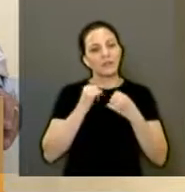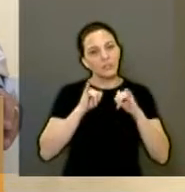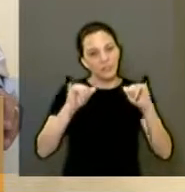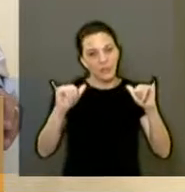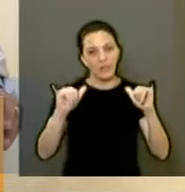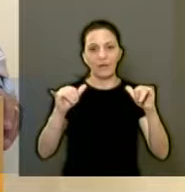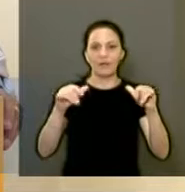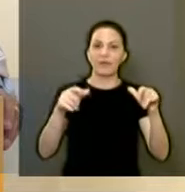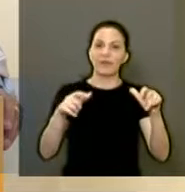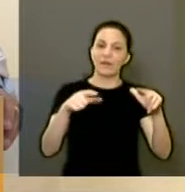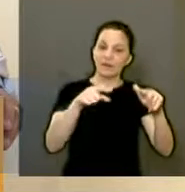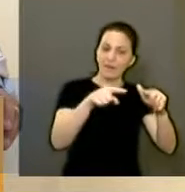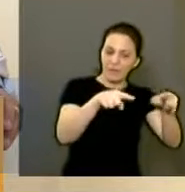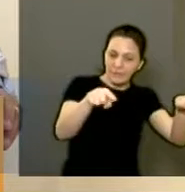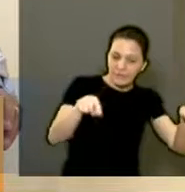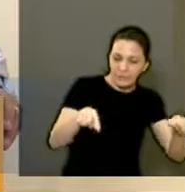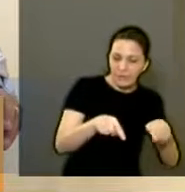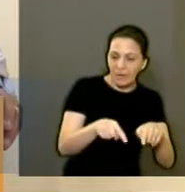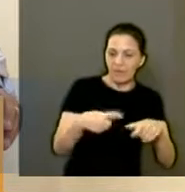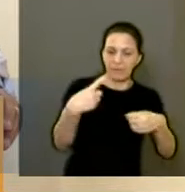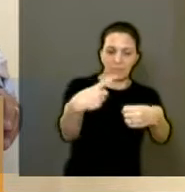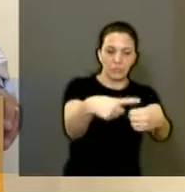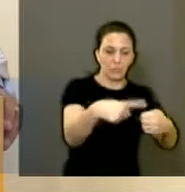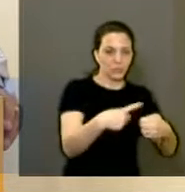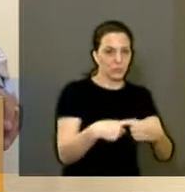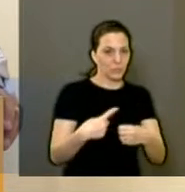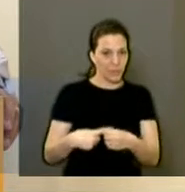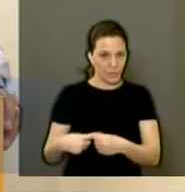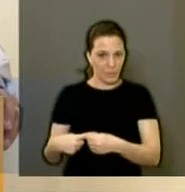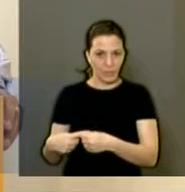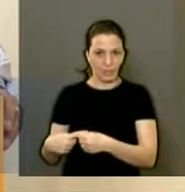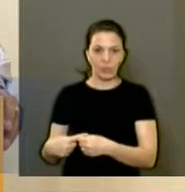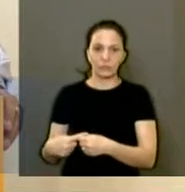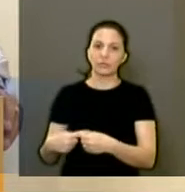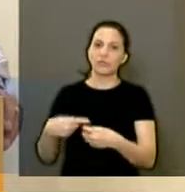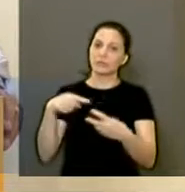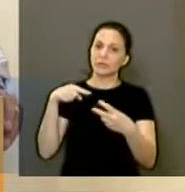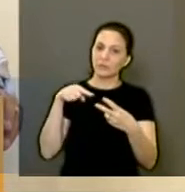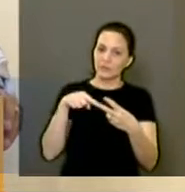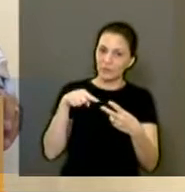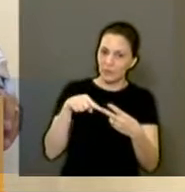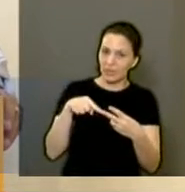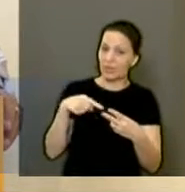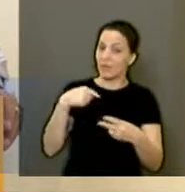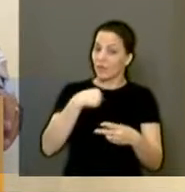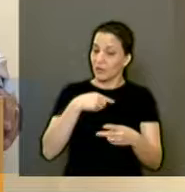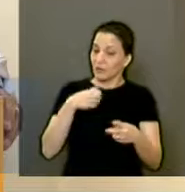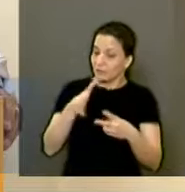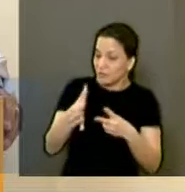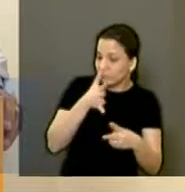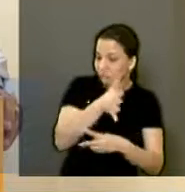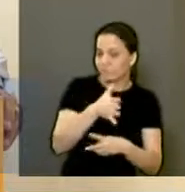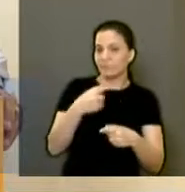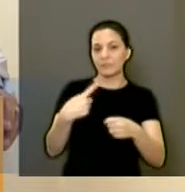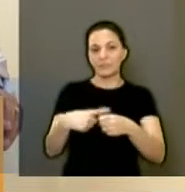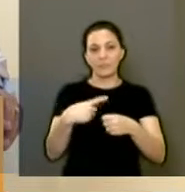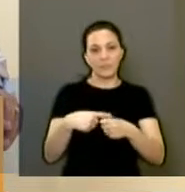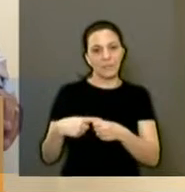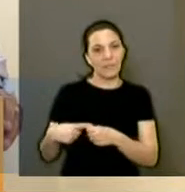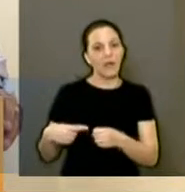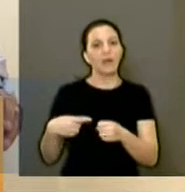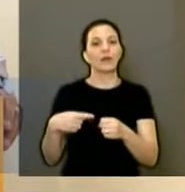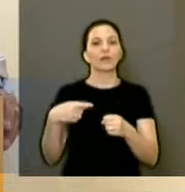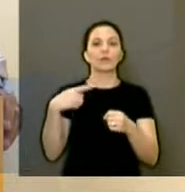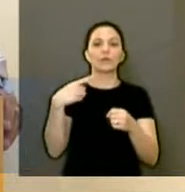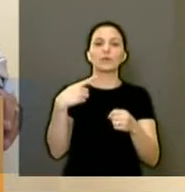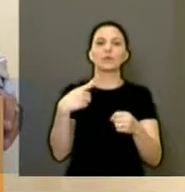e fiz o gol e nos bairros da cidade estão nos bairros da cidade quem quiser agora